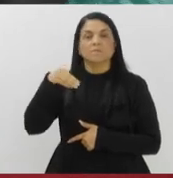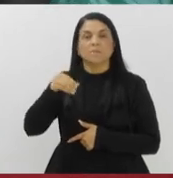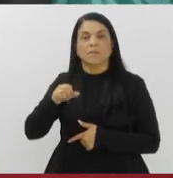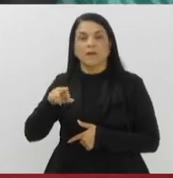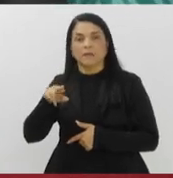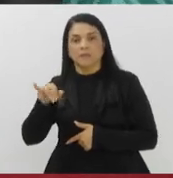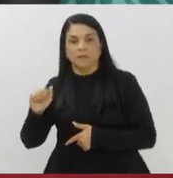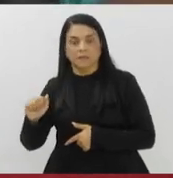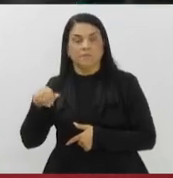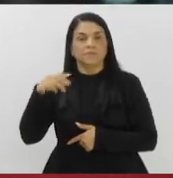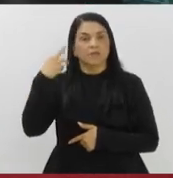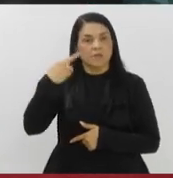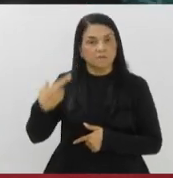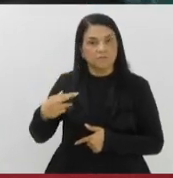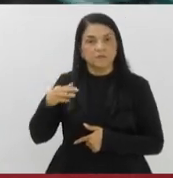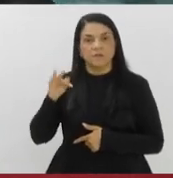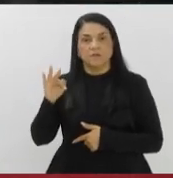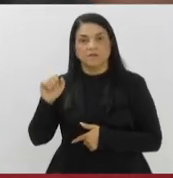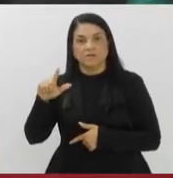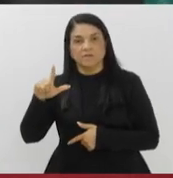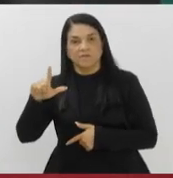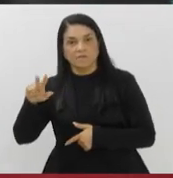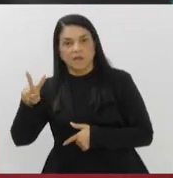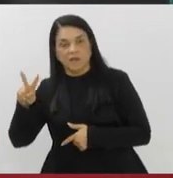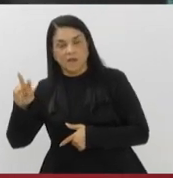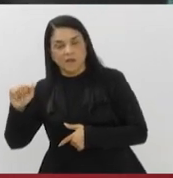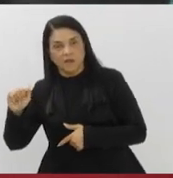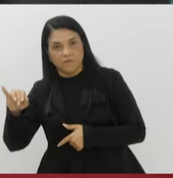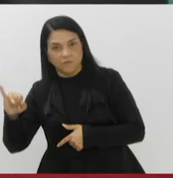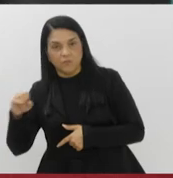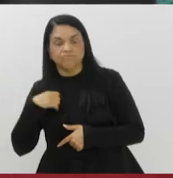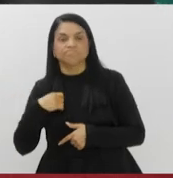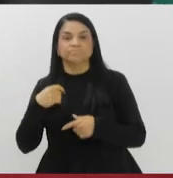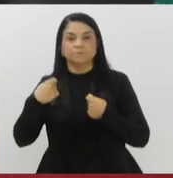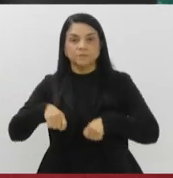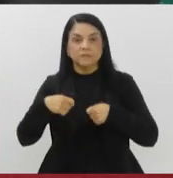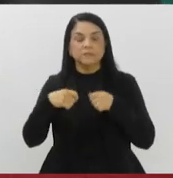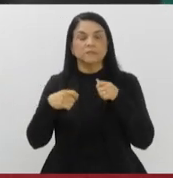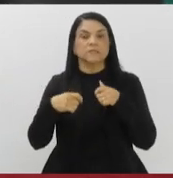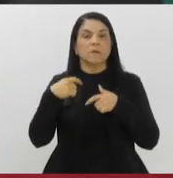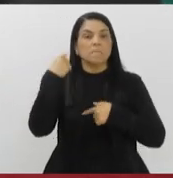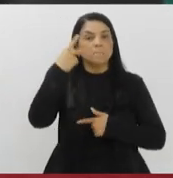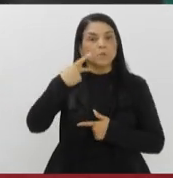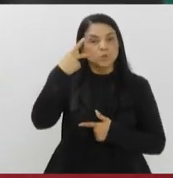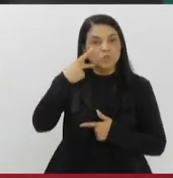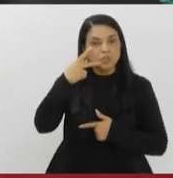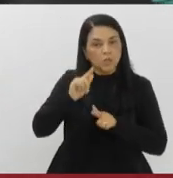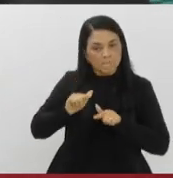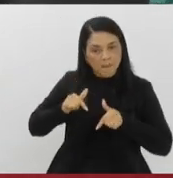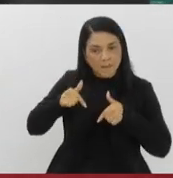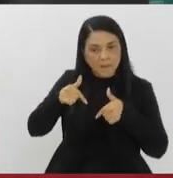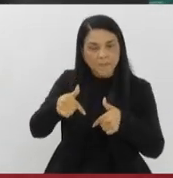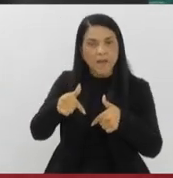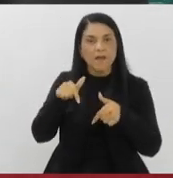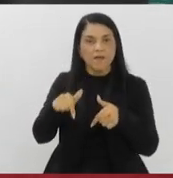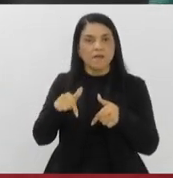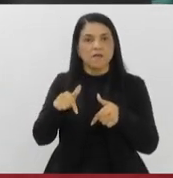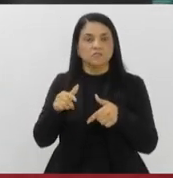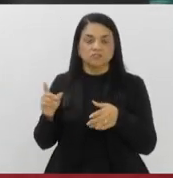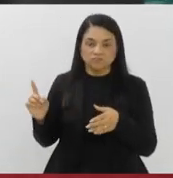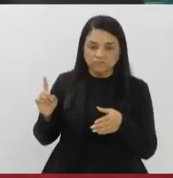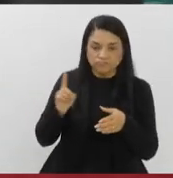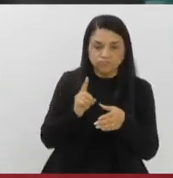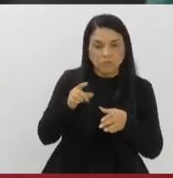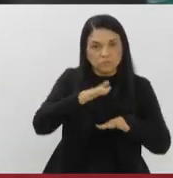as políticas. Entendeu? Viemos para dentro dos espaços, né, de formação